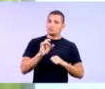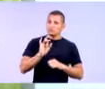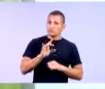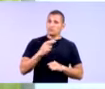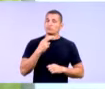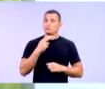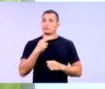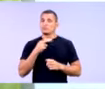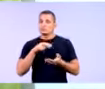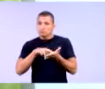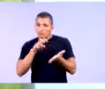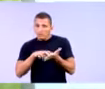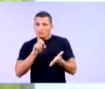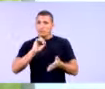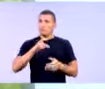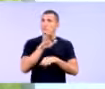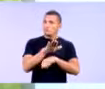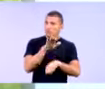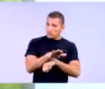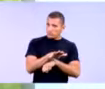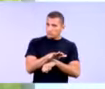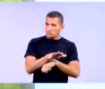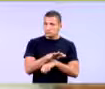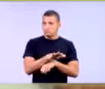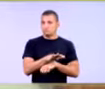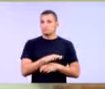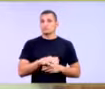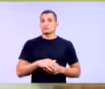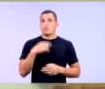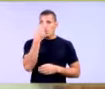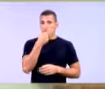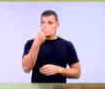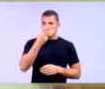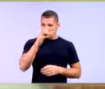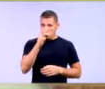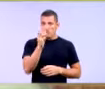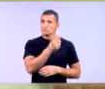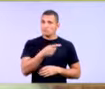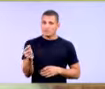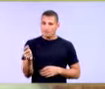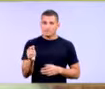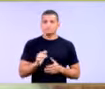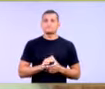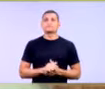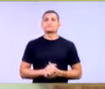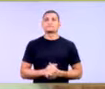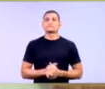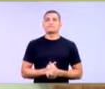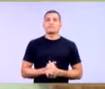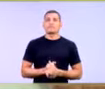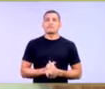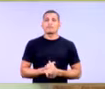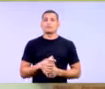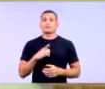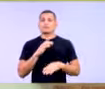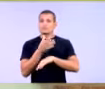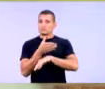horas diárias ou 30 horas semanais. Então, professora, agora nós temos a participação do Polo